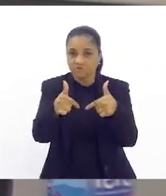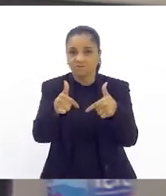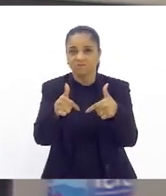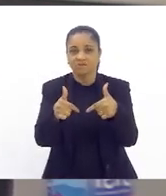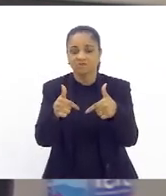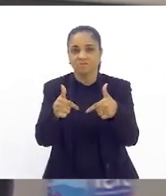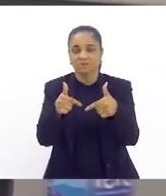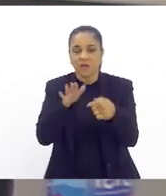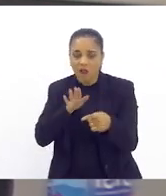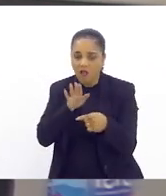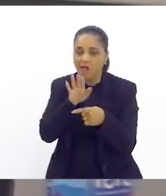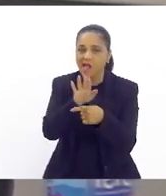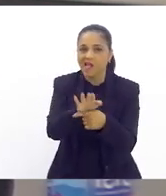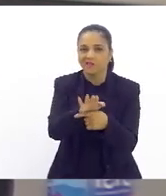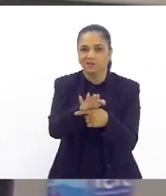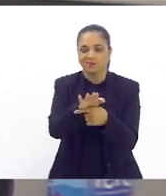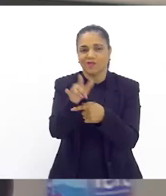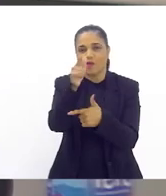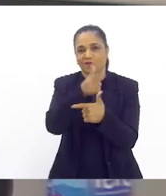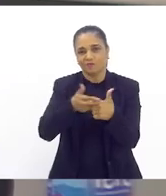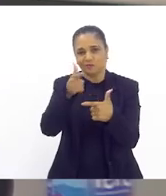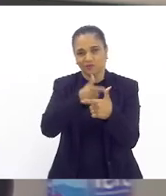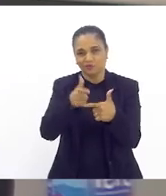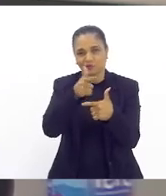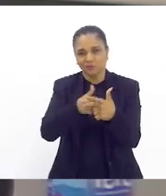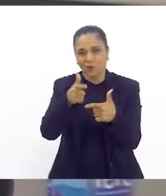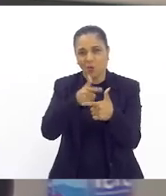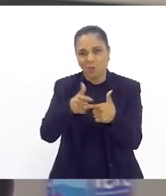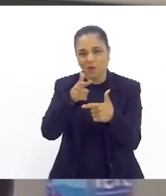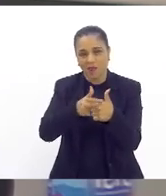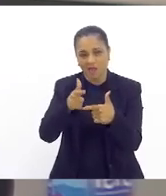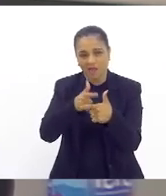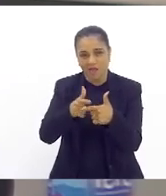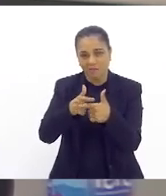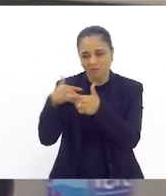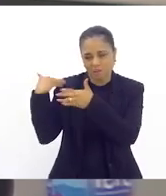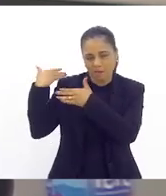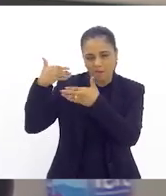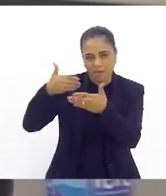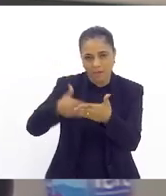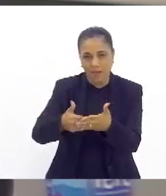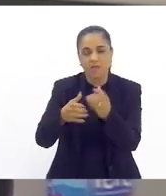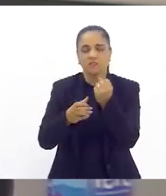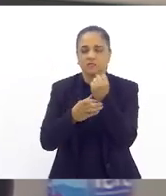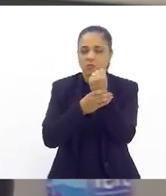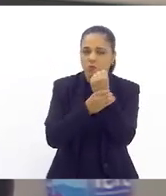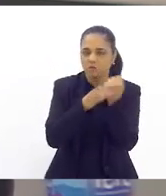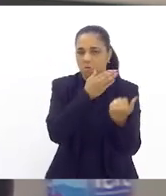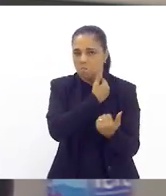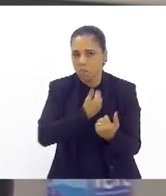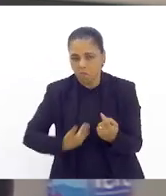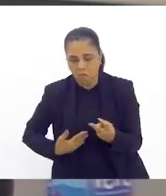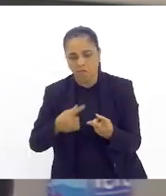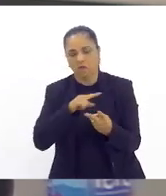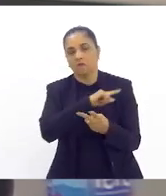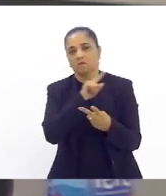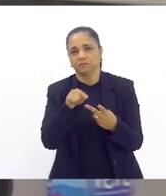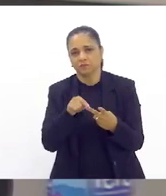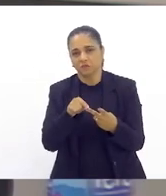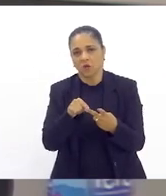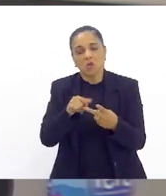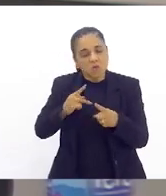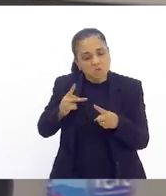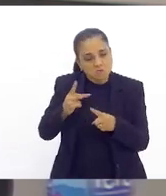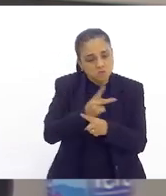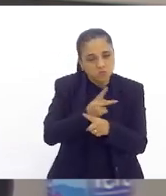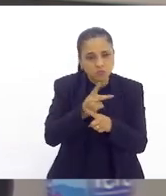auxiliar e os problemas históricos aqui no Rio de Janeiro ligado à questão da Segurança Pública é buscar